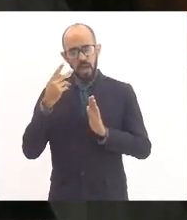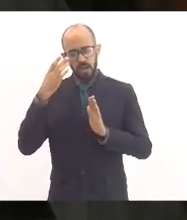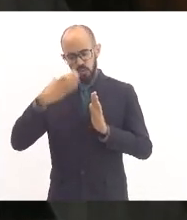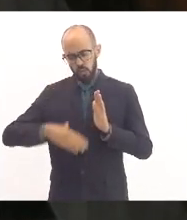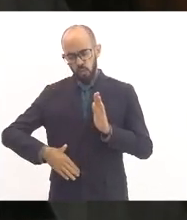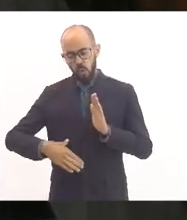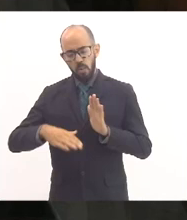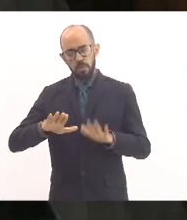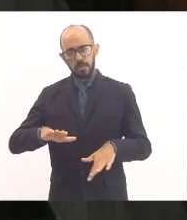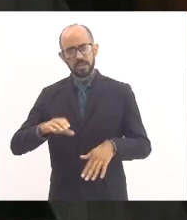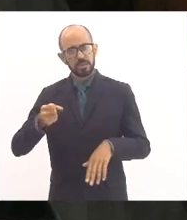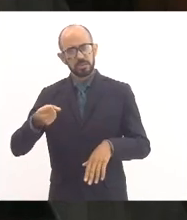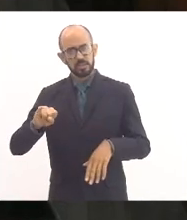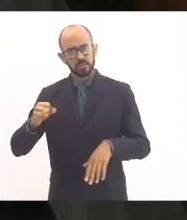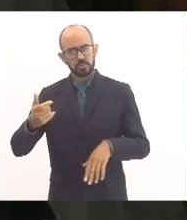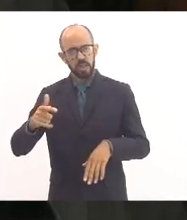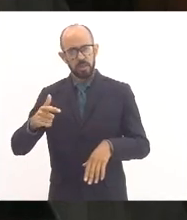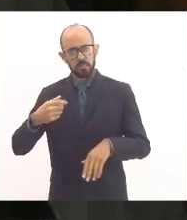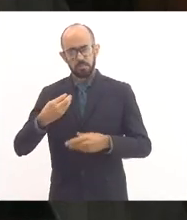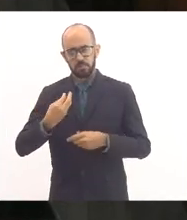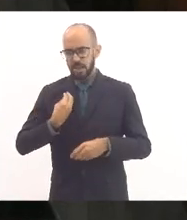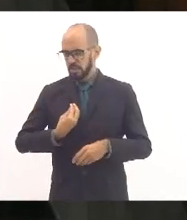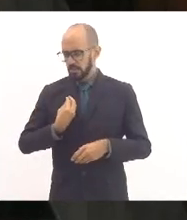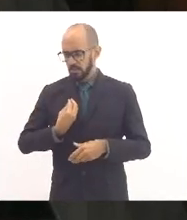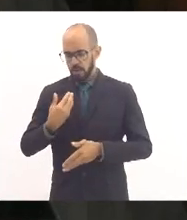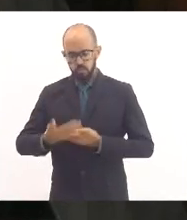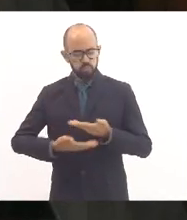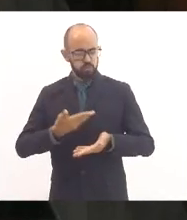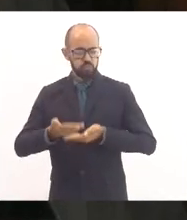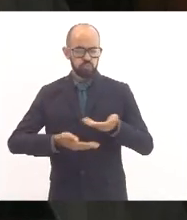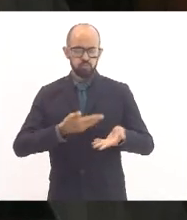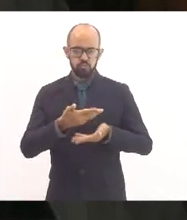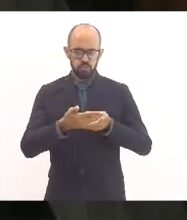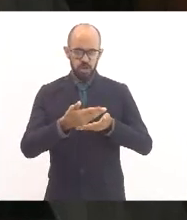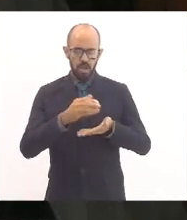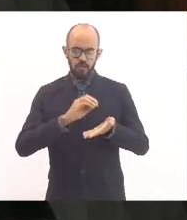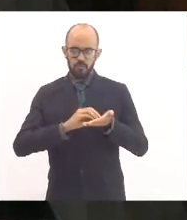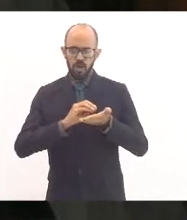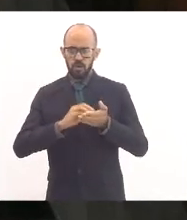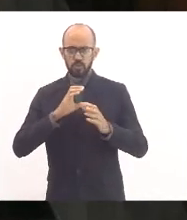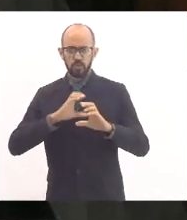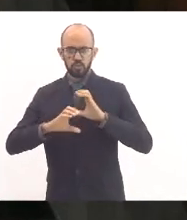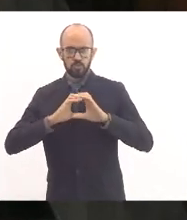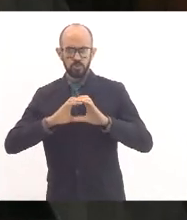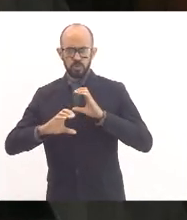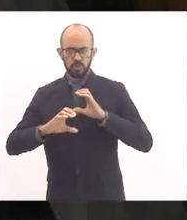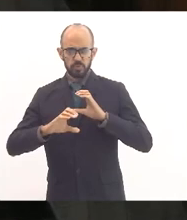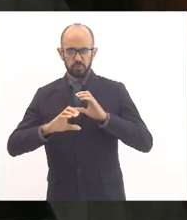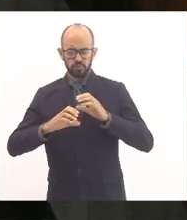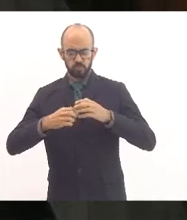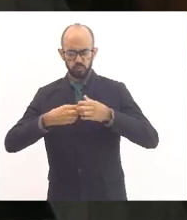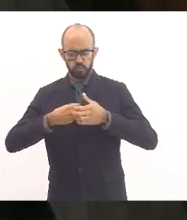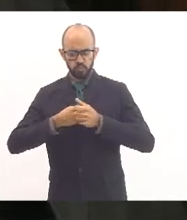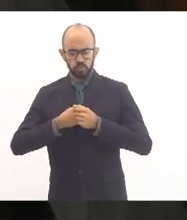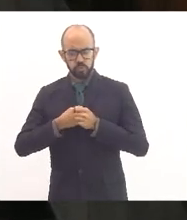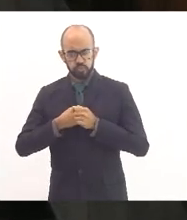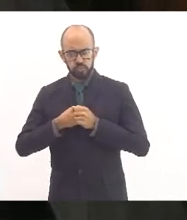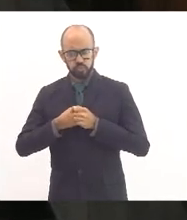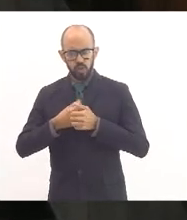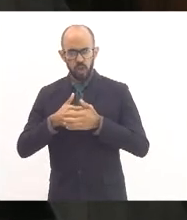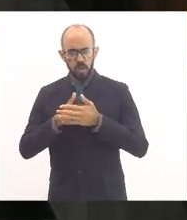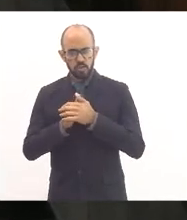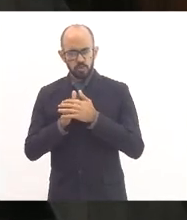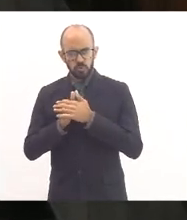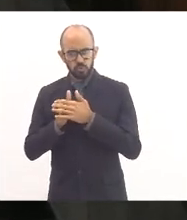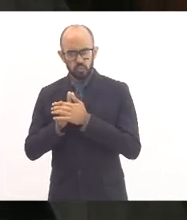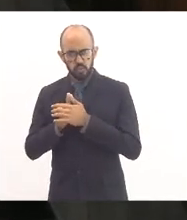que o corpo participasse e a falta de diálogo o obscurantismo com que essa